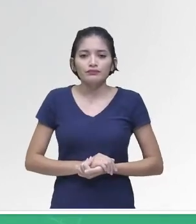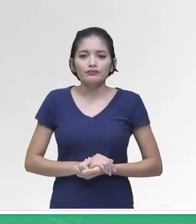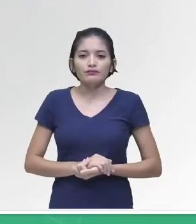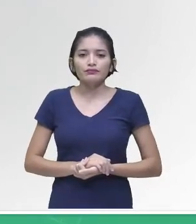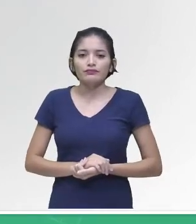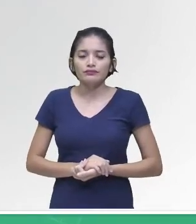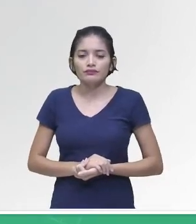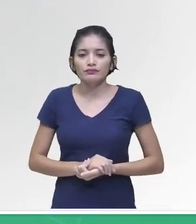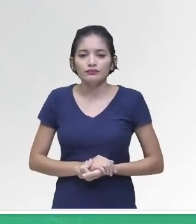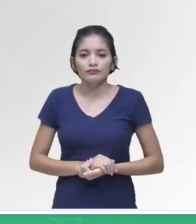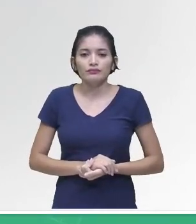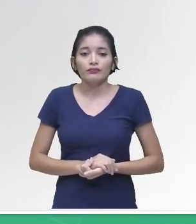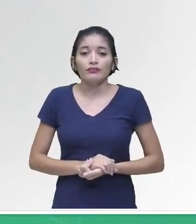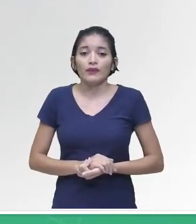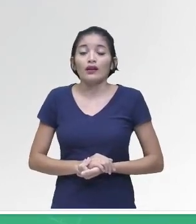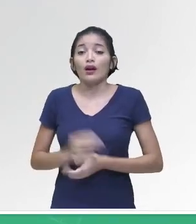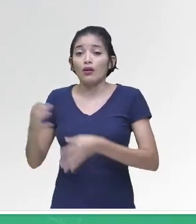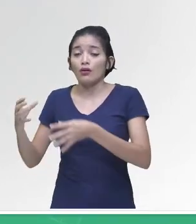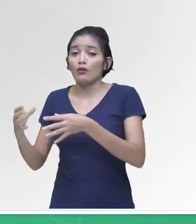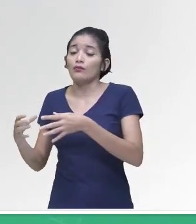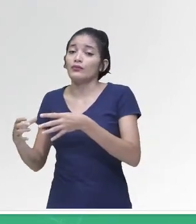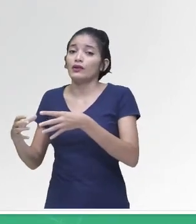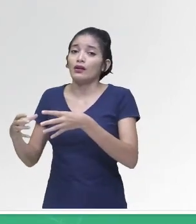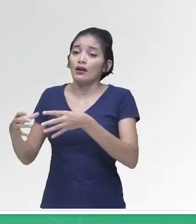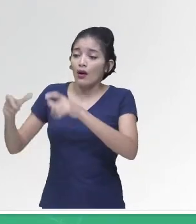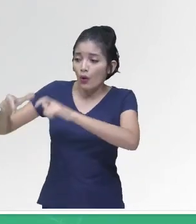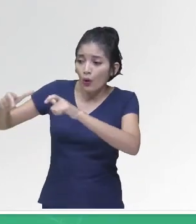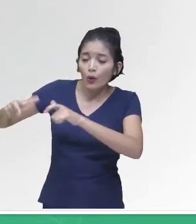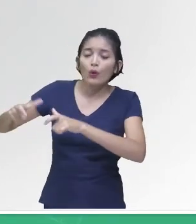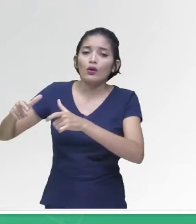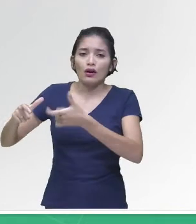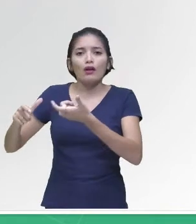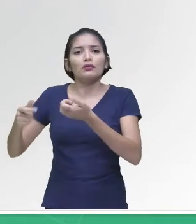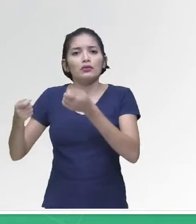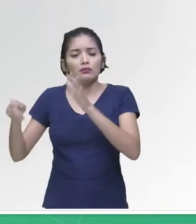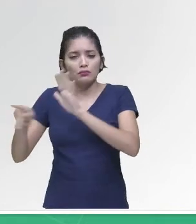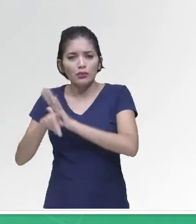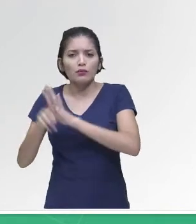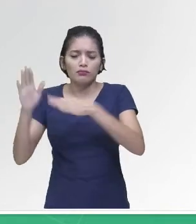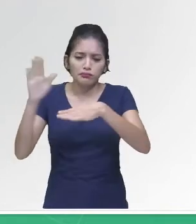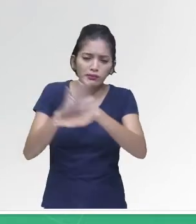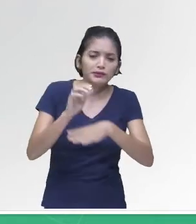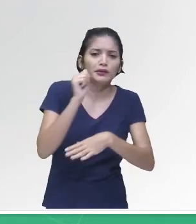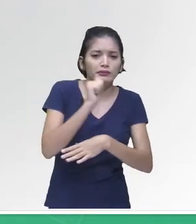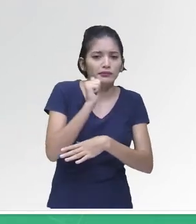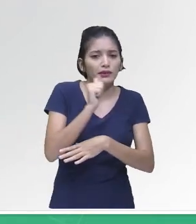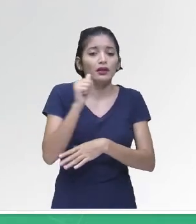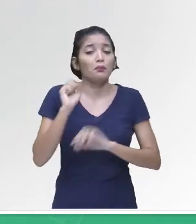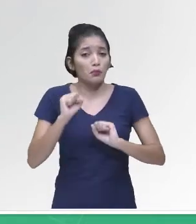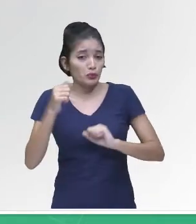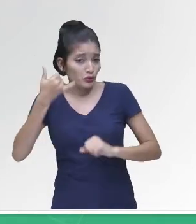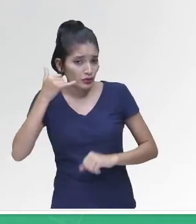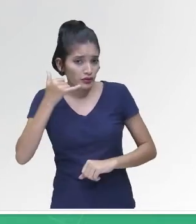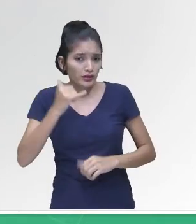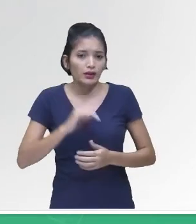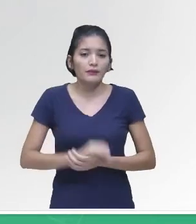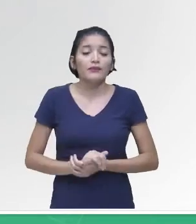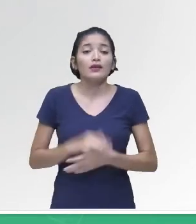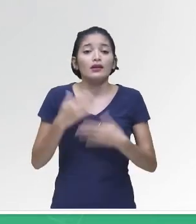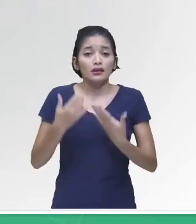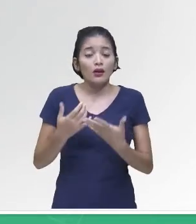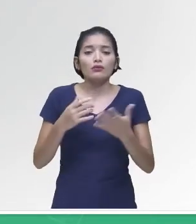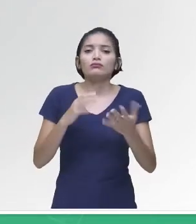justamente o atendimento à mulher. Ligue 189 e dá aí a secretaria. Então, percebe, com o auxílio desses